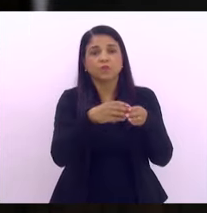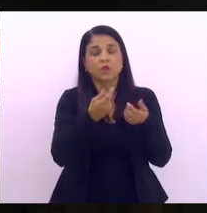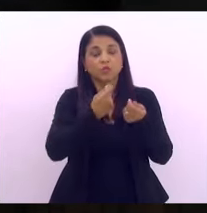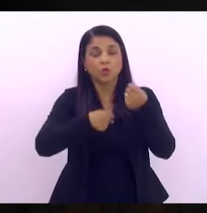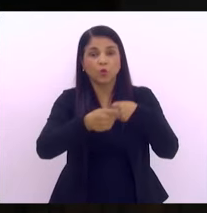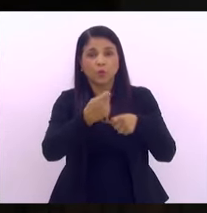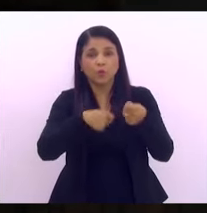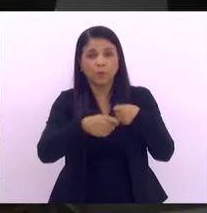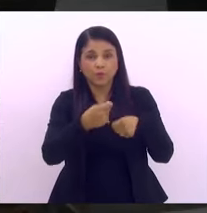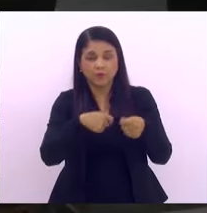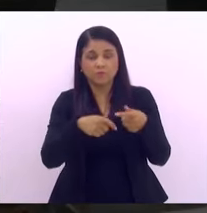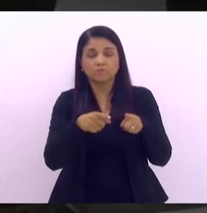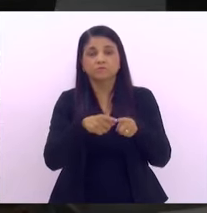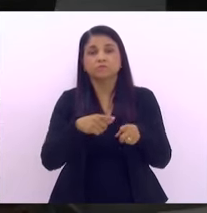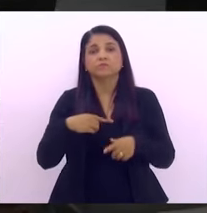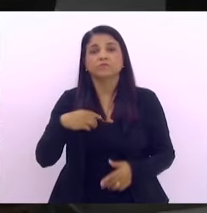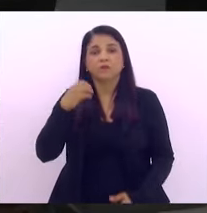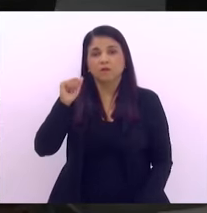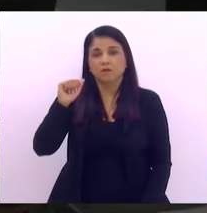Anderson Moraes.